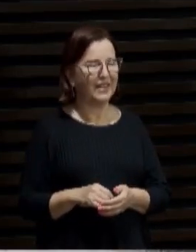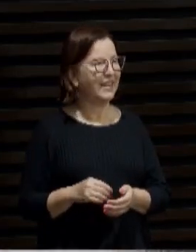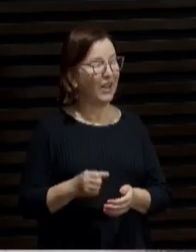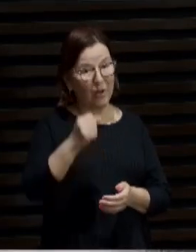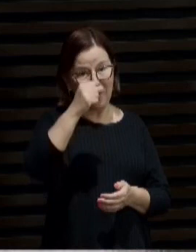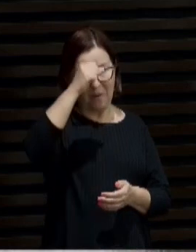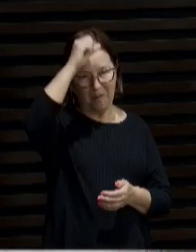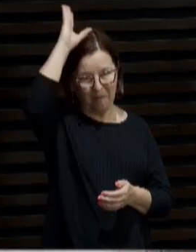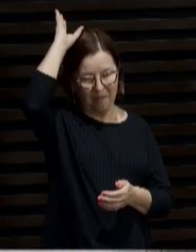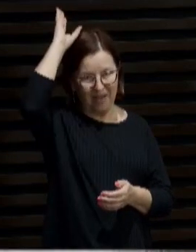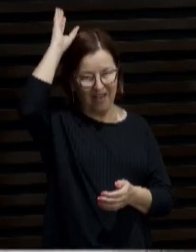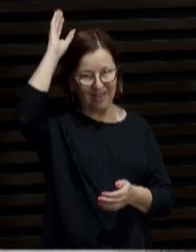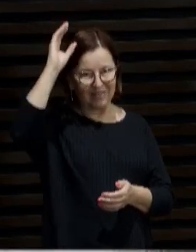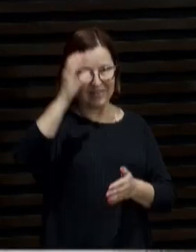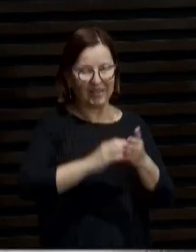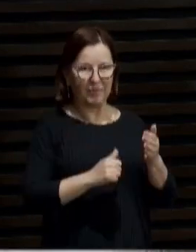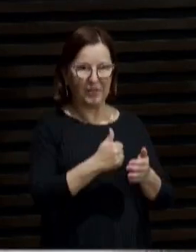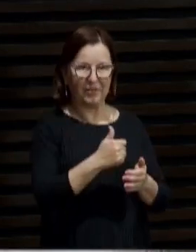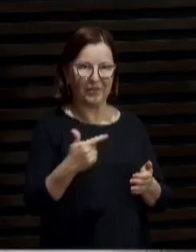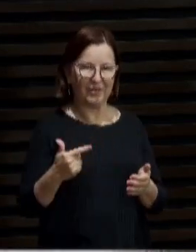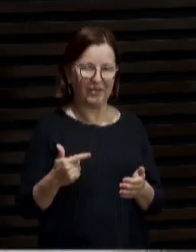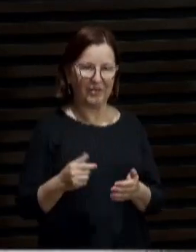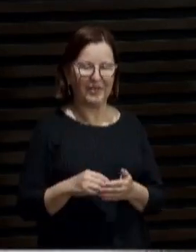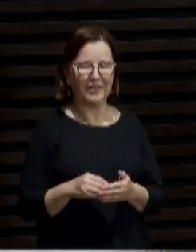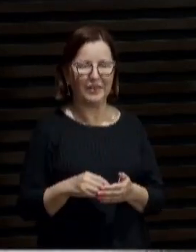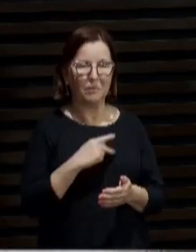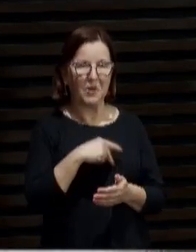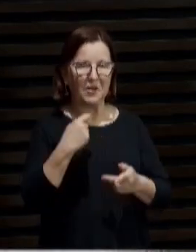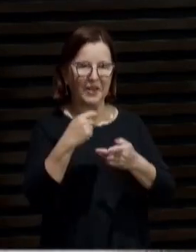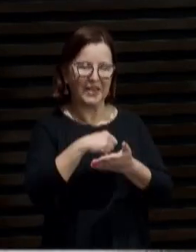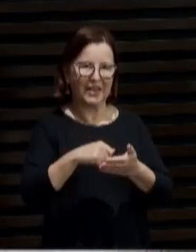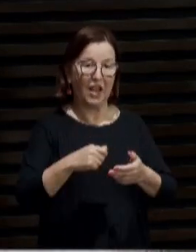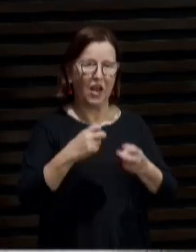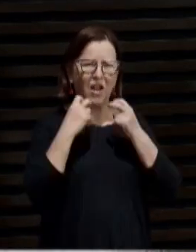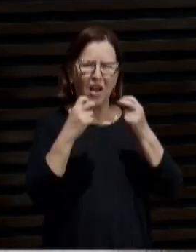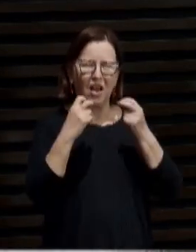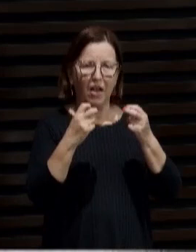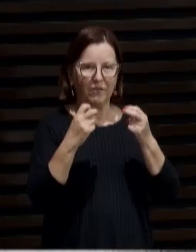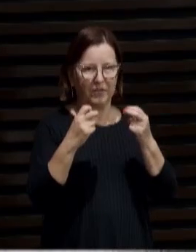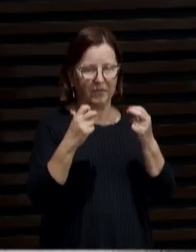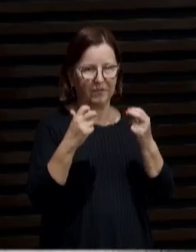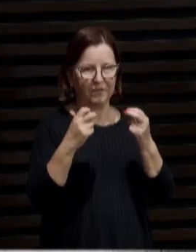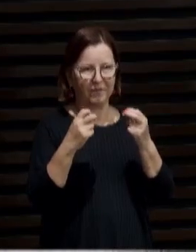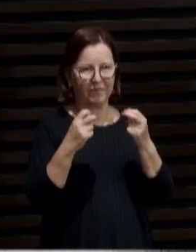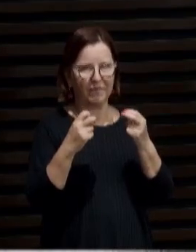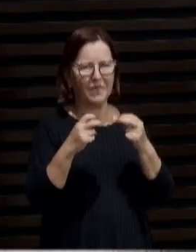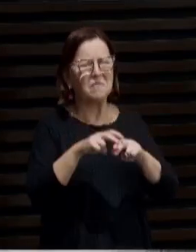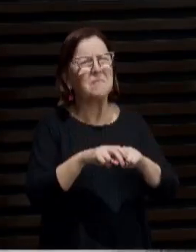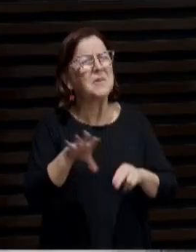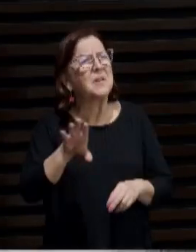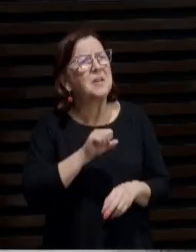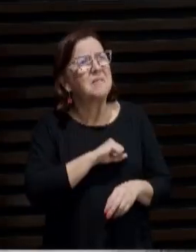Romanos 12:1. Olha lá. Rogo-vos, pois, pelas misericórdias, pelo amor de Deus, eu rogo, pelo amor de